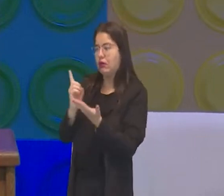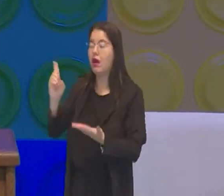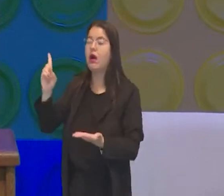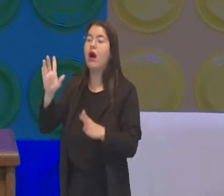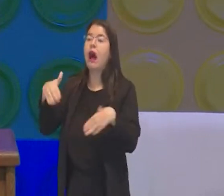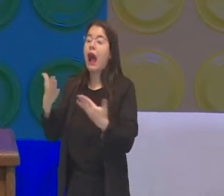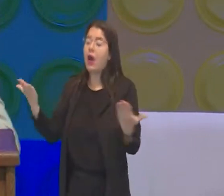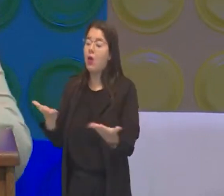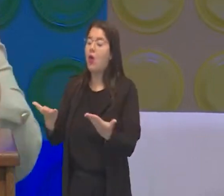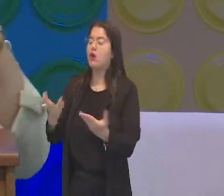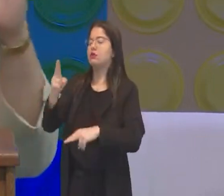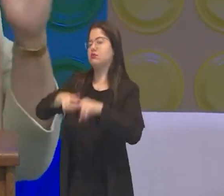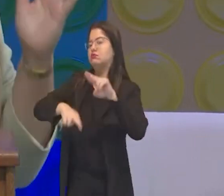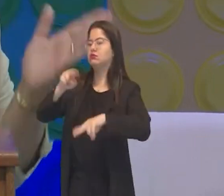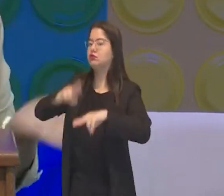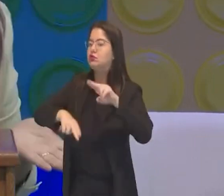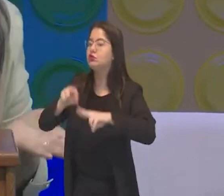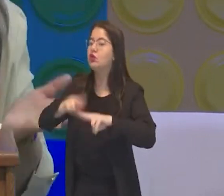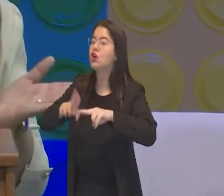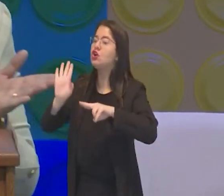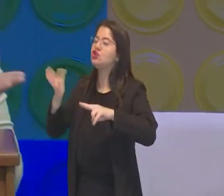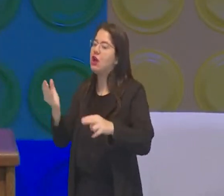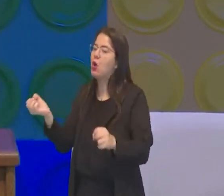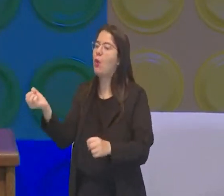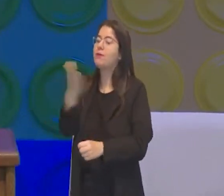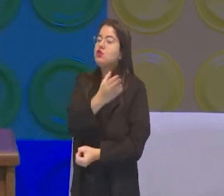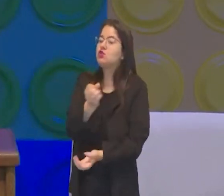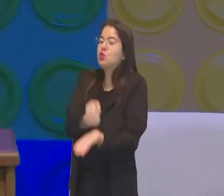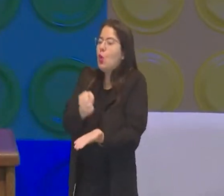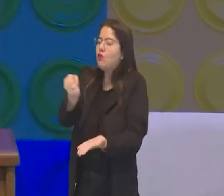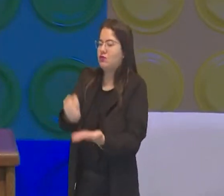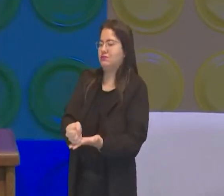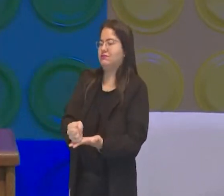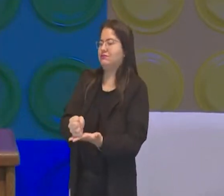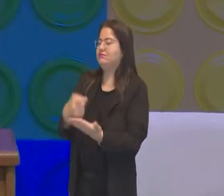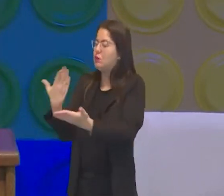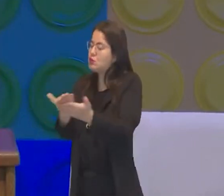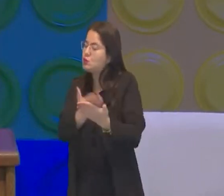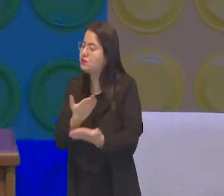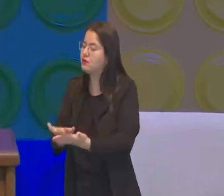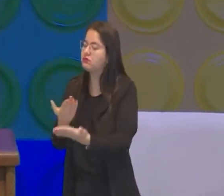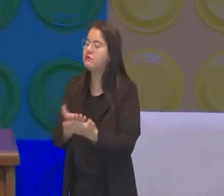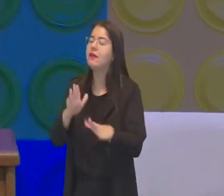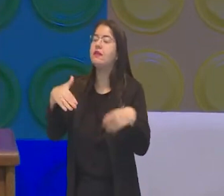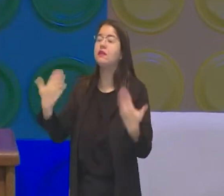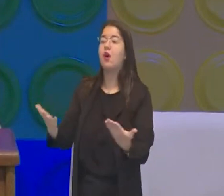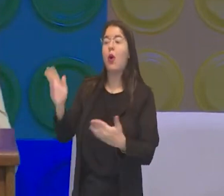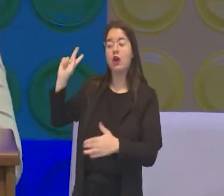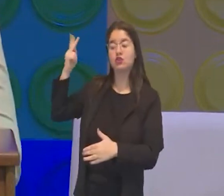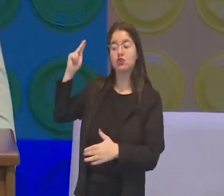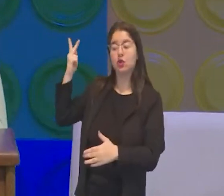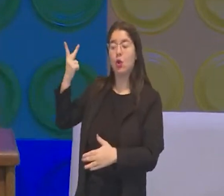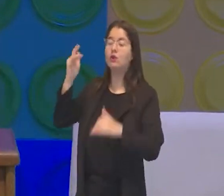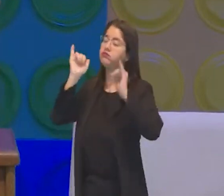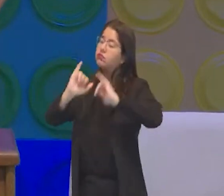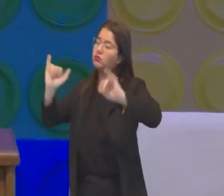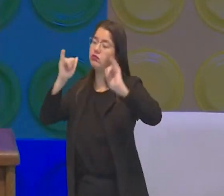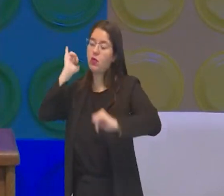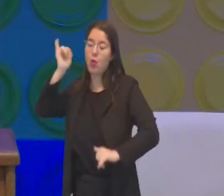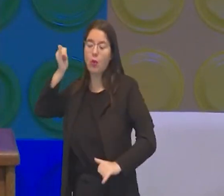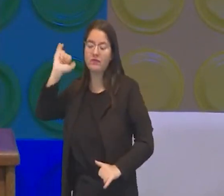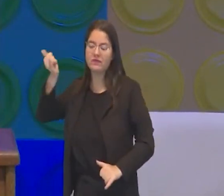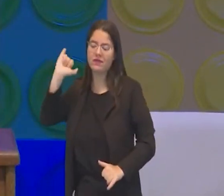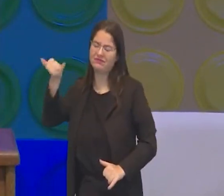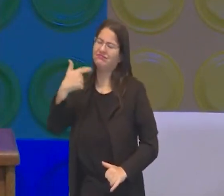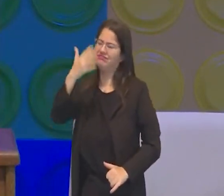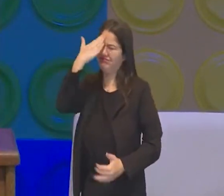em junho, já estamos no Novo Testamento. E a história que eu vou contar hoje para vocês é uma história que eu acho que